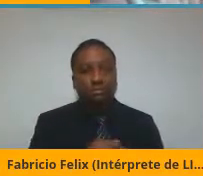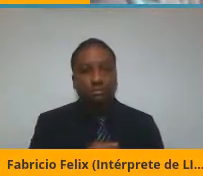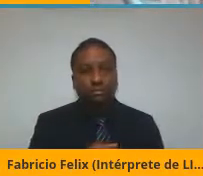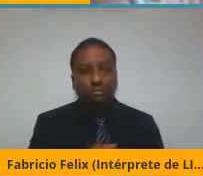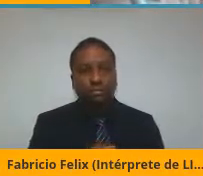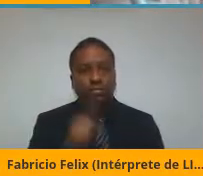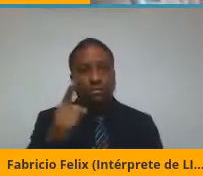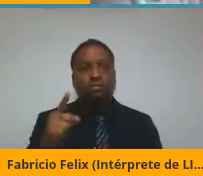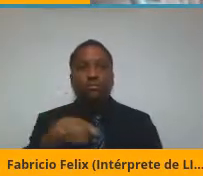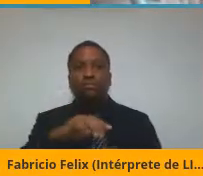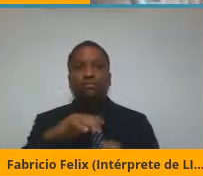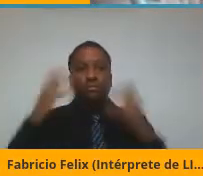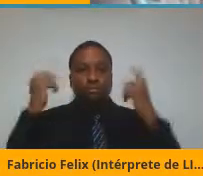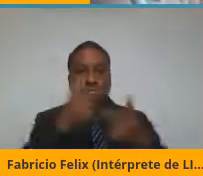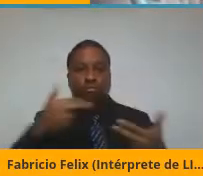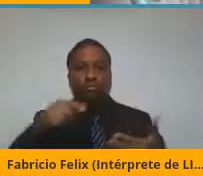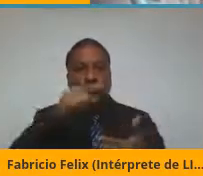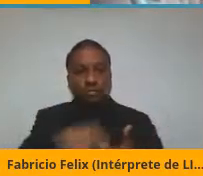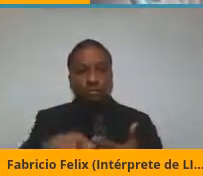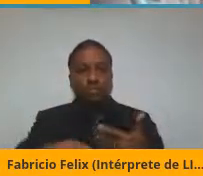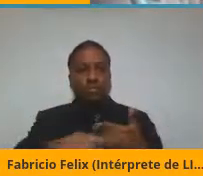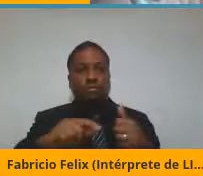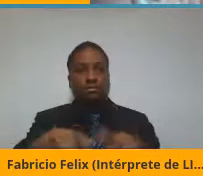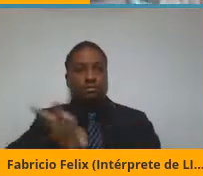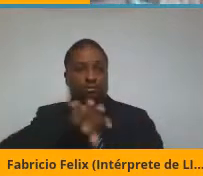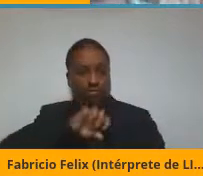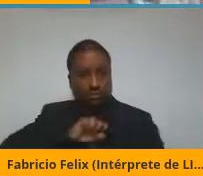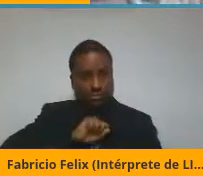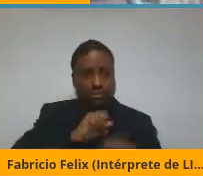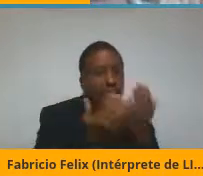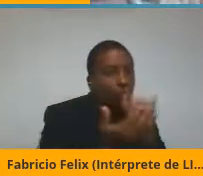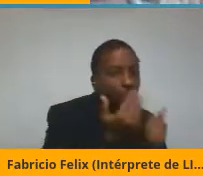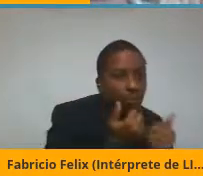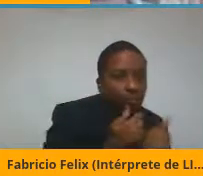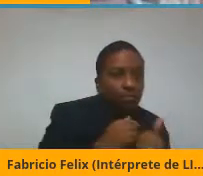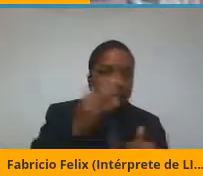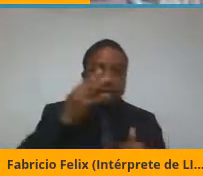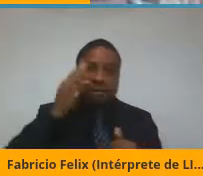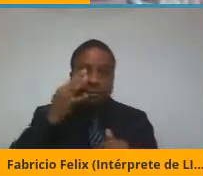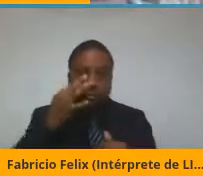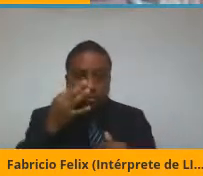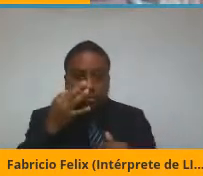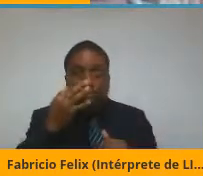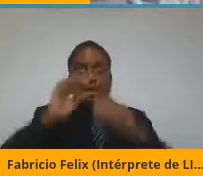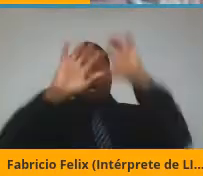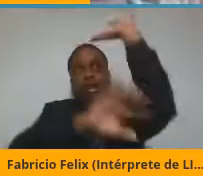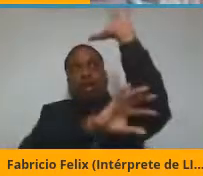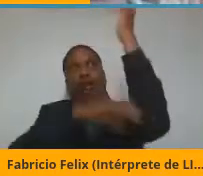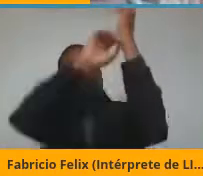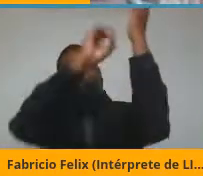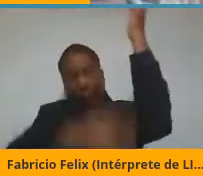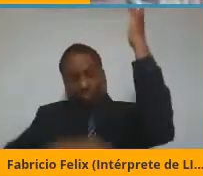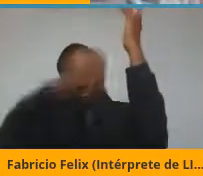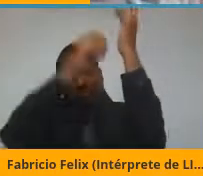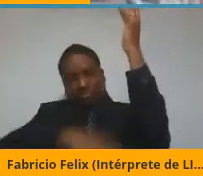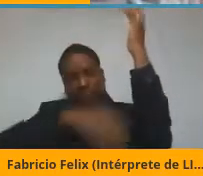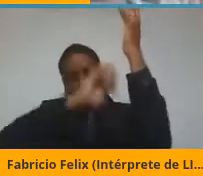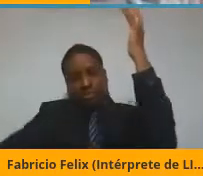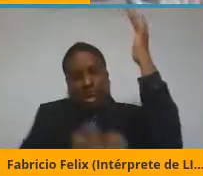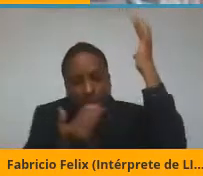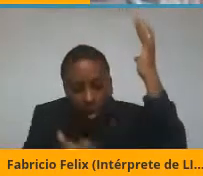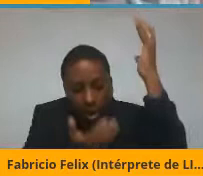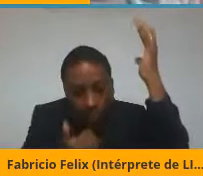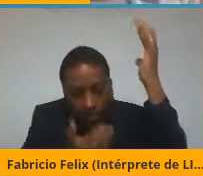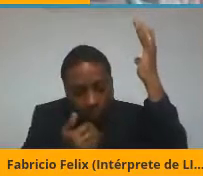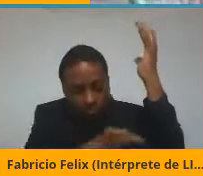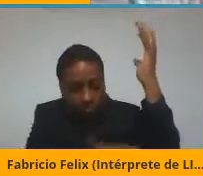um animal desses infectado, que teria comido frutas, que teriam caído das árvores, teria sido mordido por morcegos infectados, e